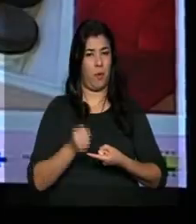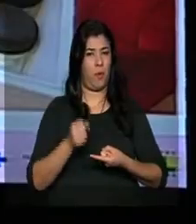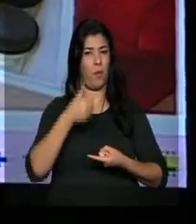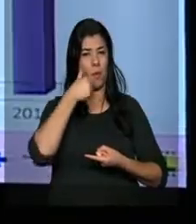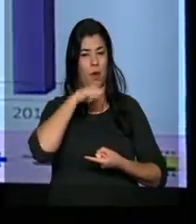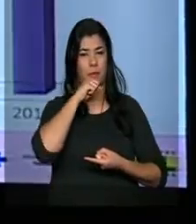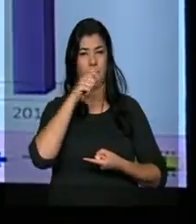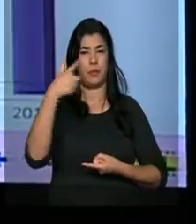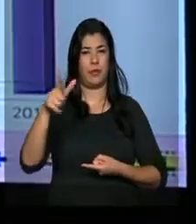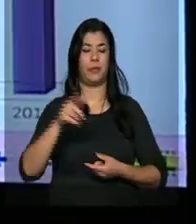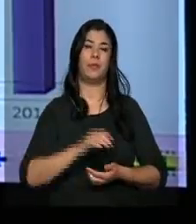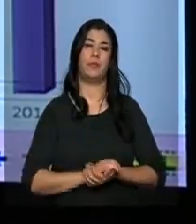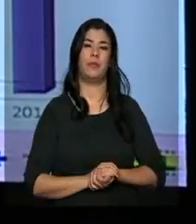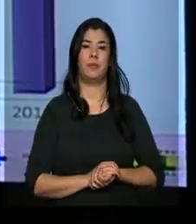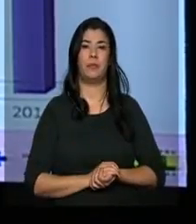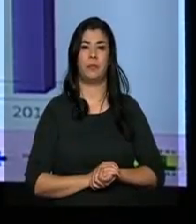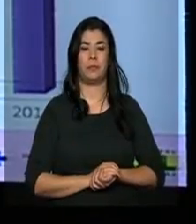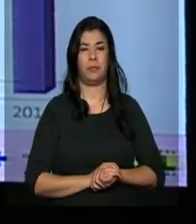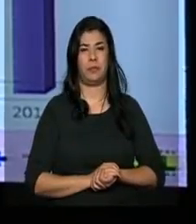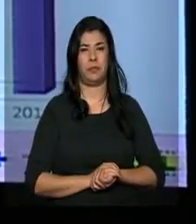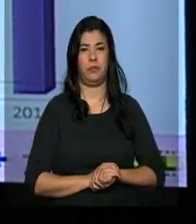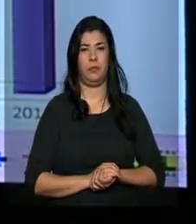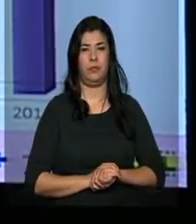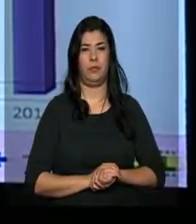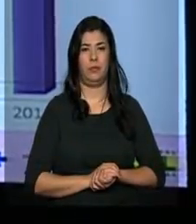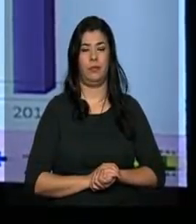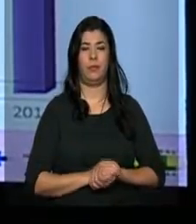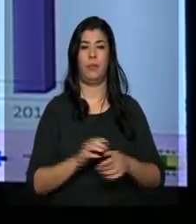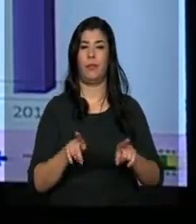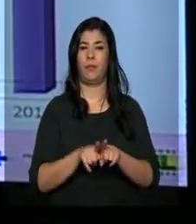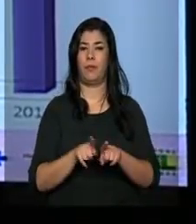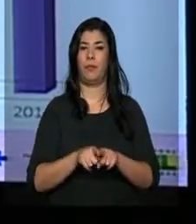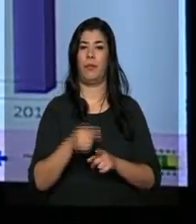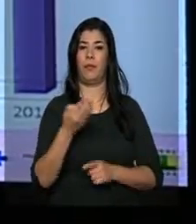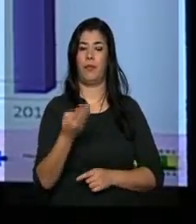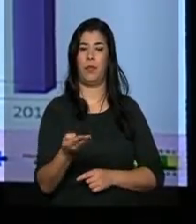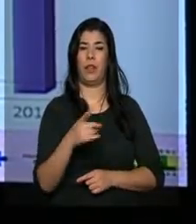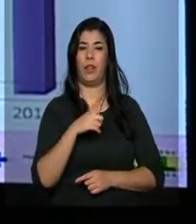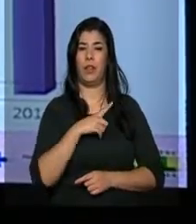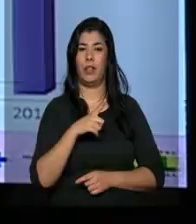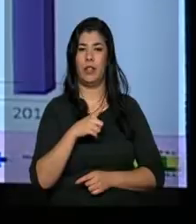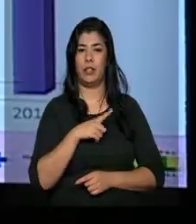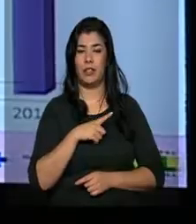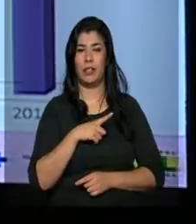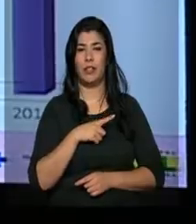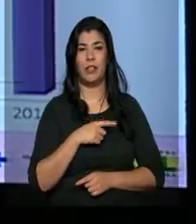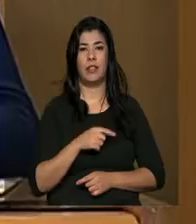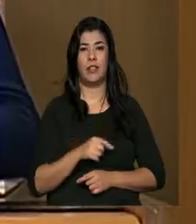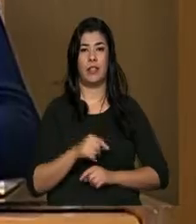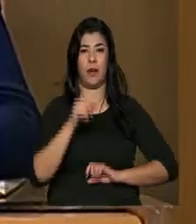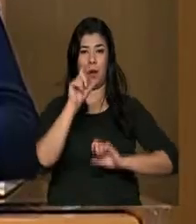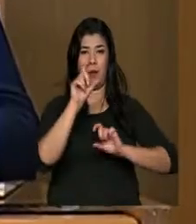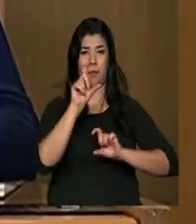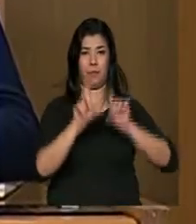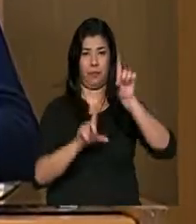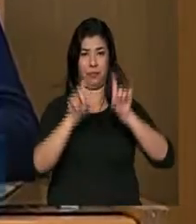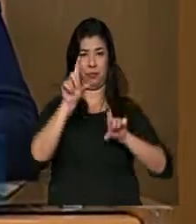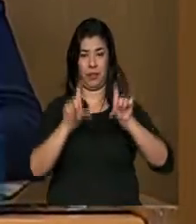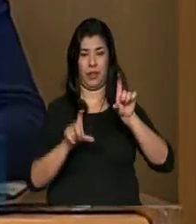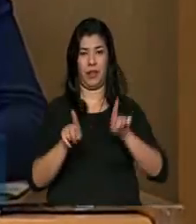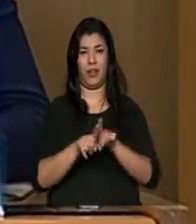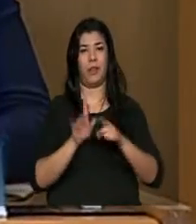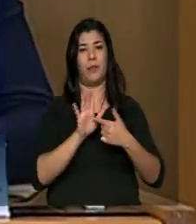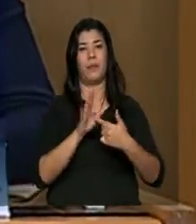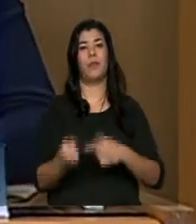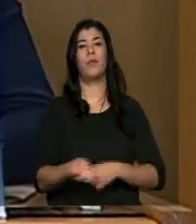Podemos passar ao próximo? Então, Esse gráfico mostra o crescimento do número